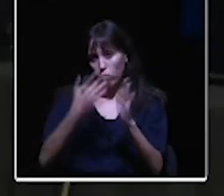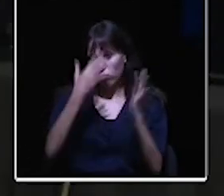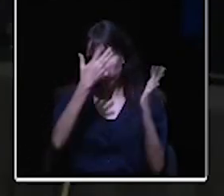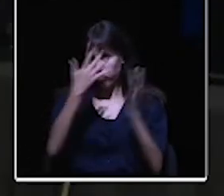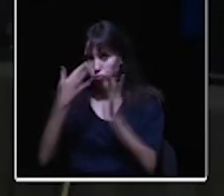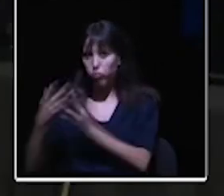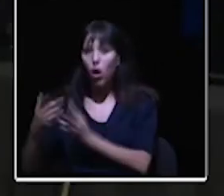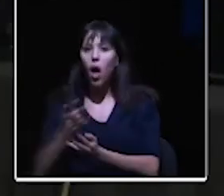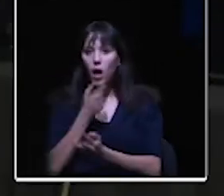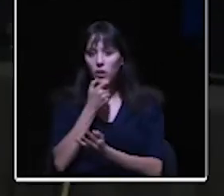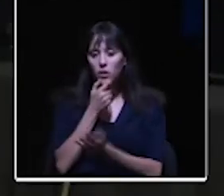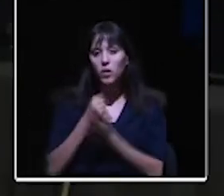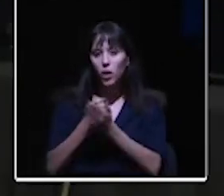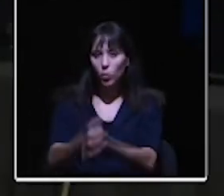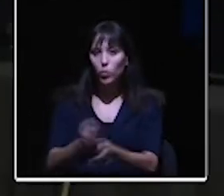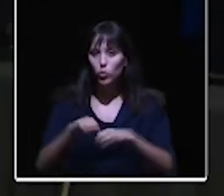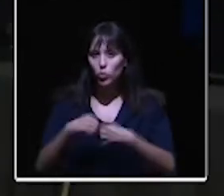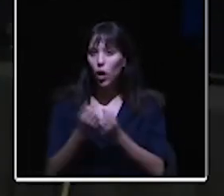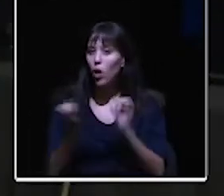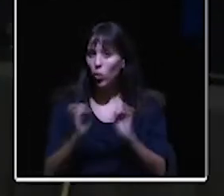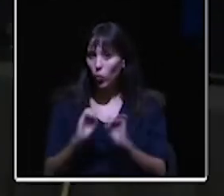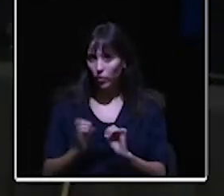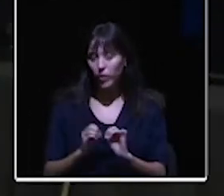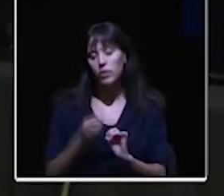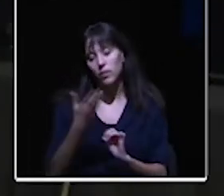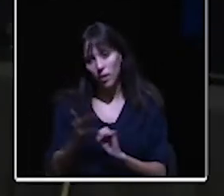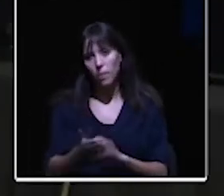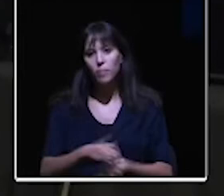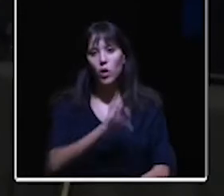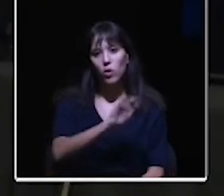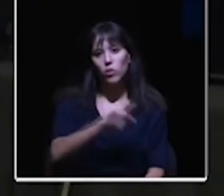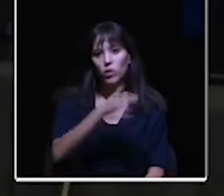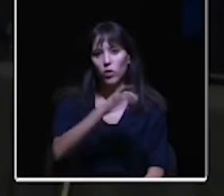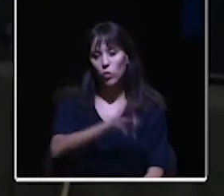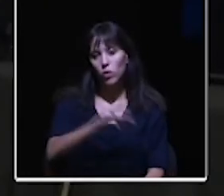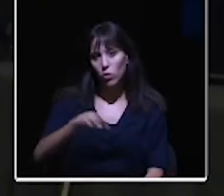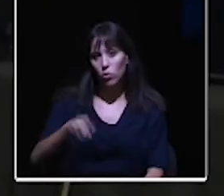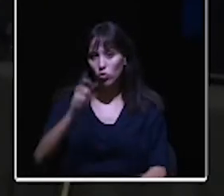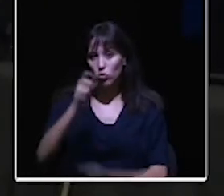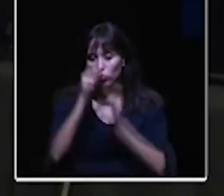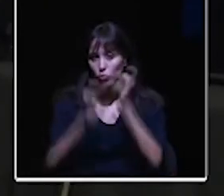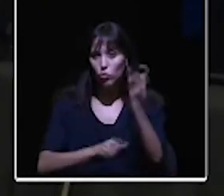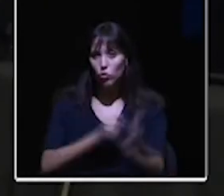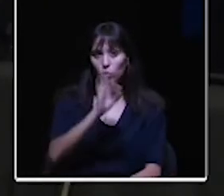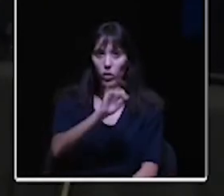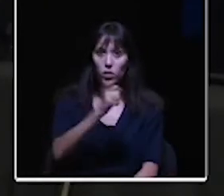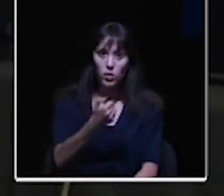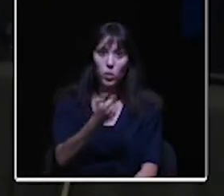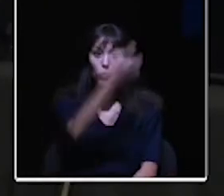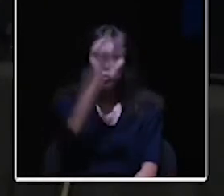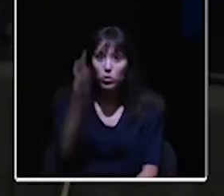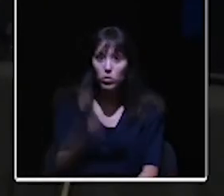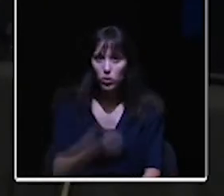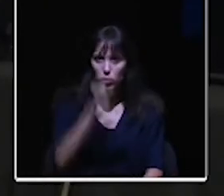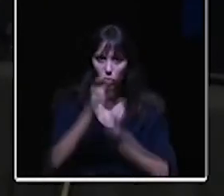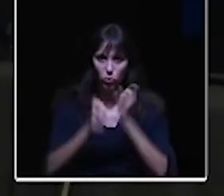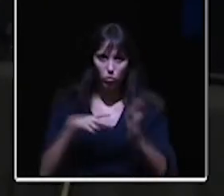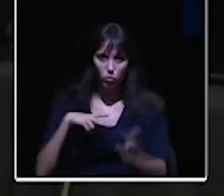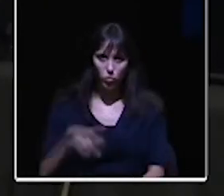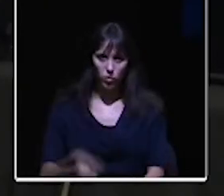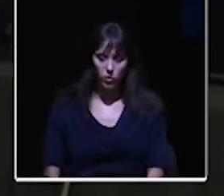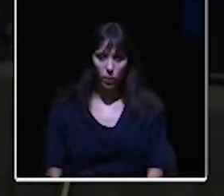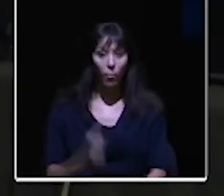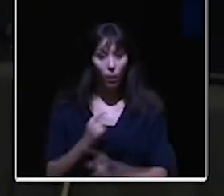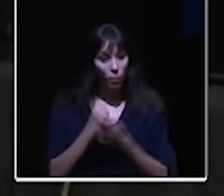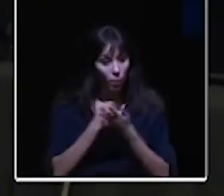não existissem apoios sociais. 4,4 milhões de pessoas representam 45% da população portuguesa. Mas mesmo com estes